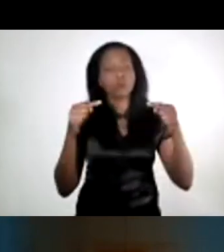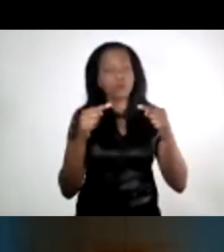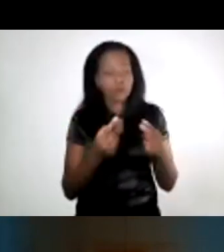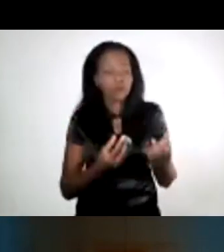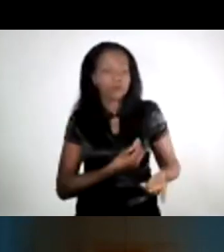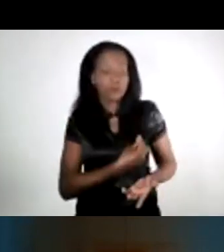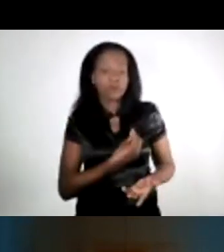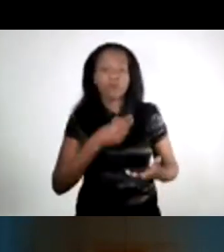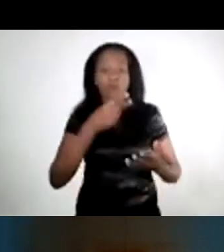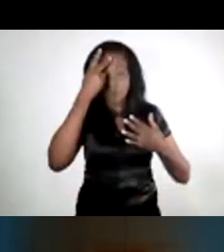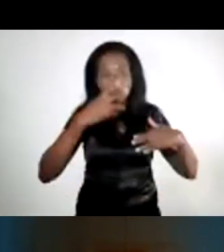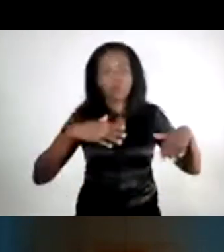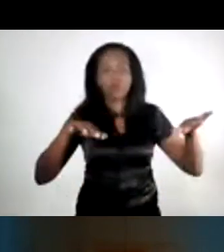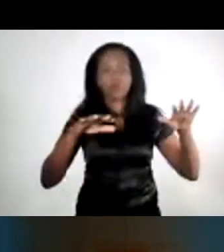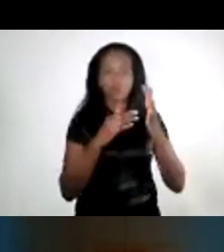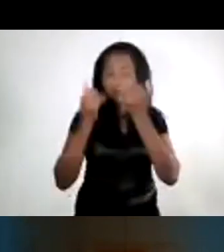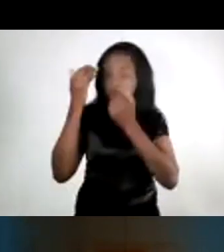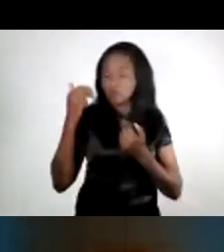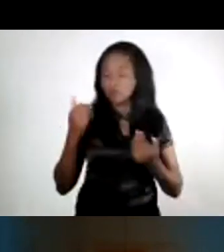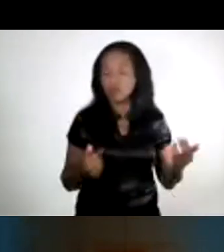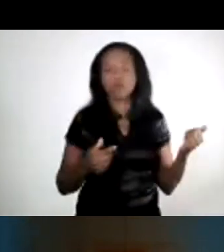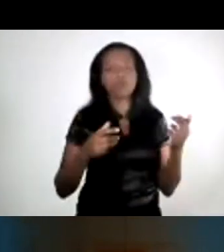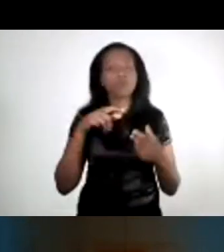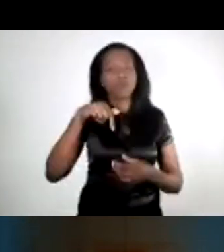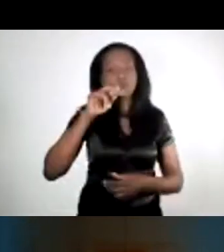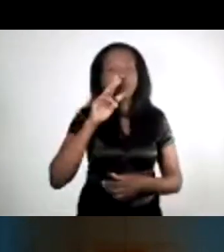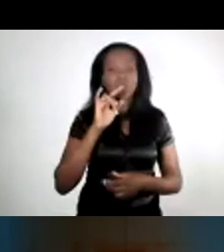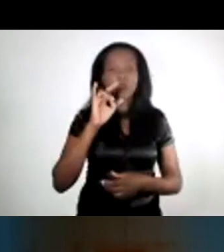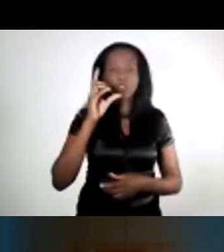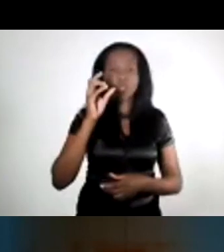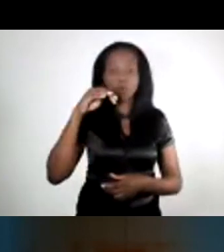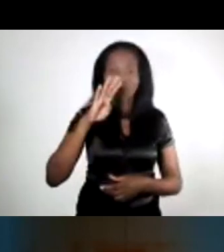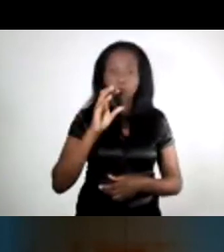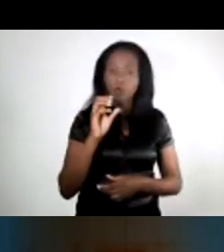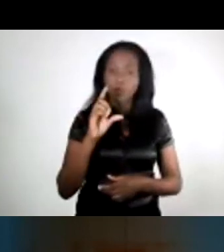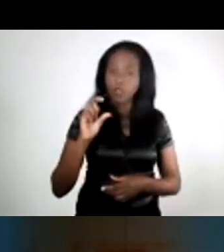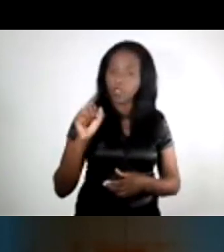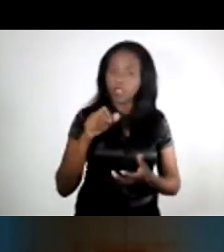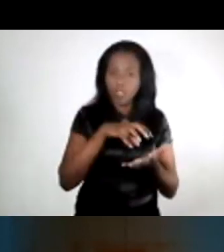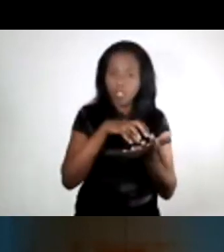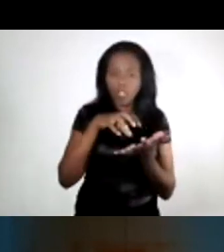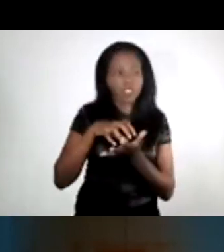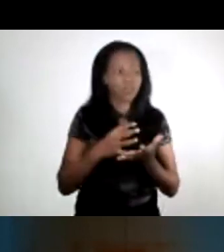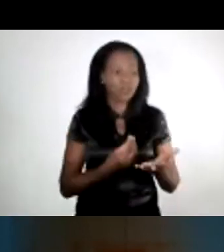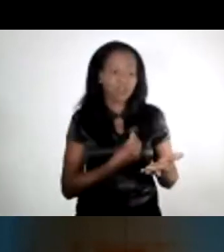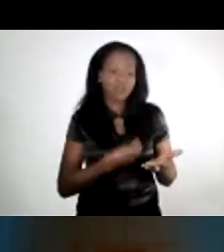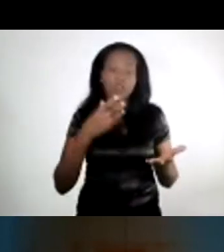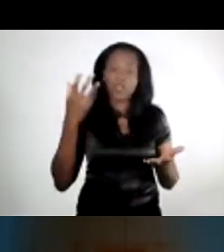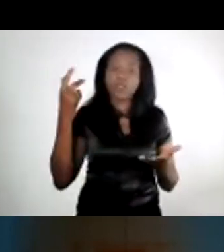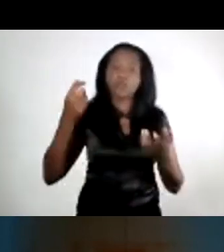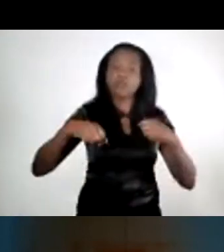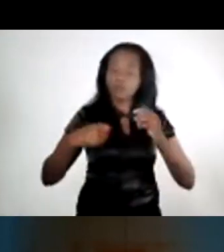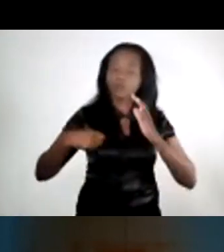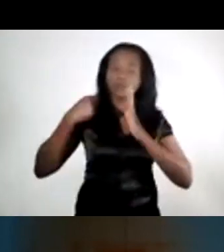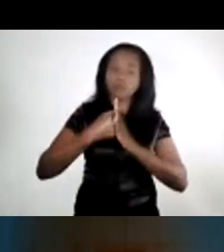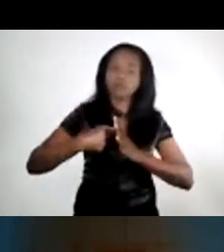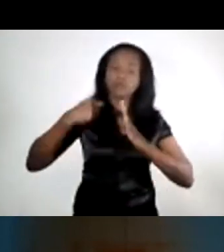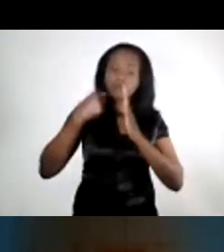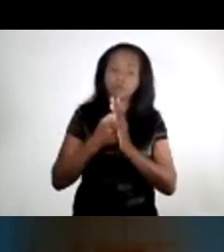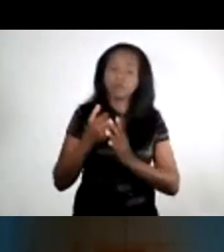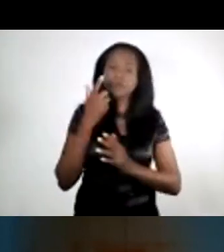quilombolas e indígenas, por exemplo, sempre viveram, né? Então, só lutando para continuar tendo as